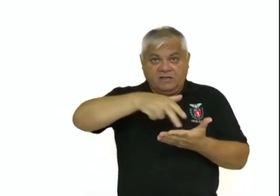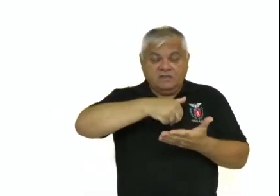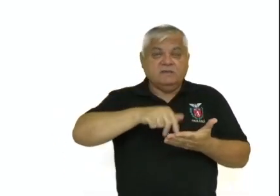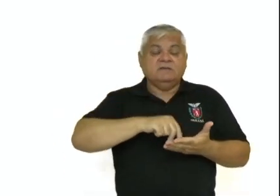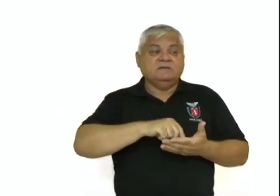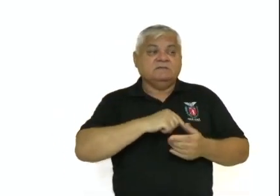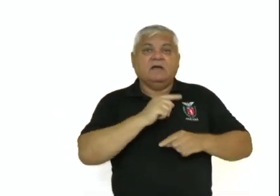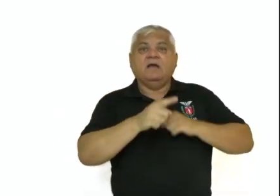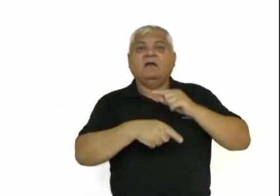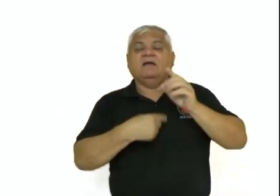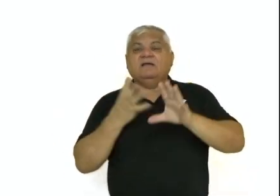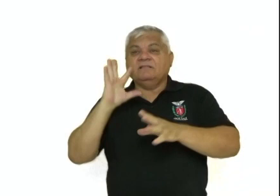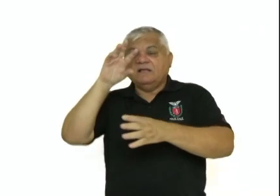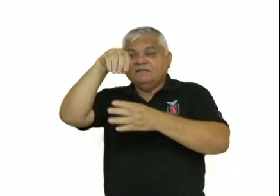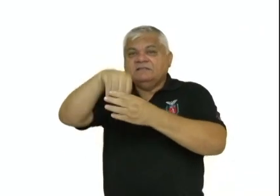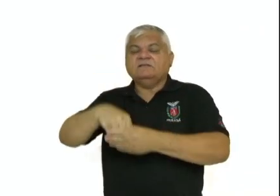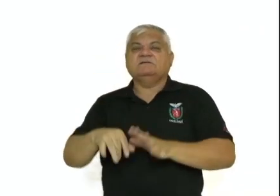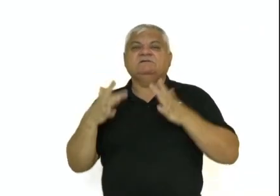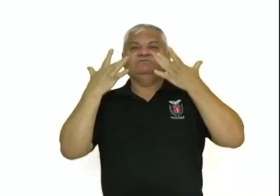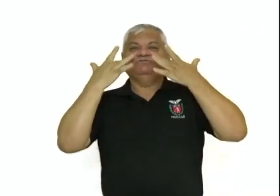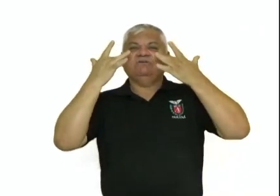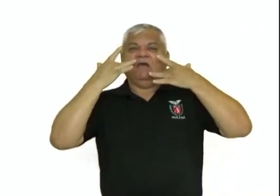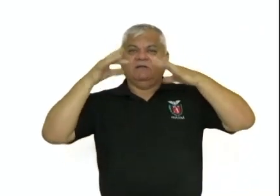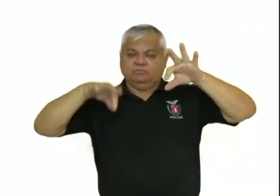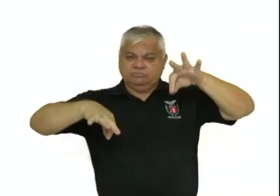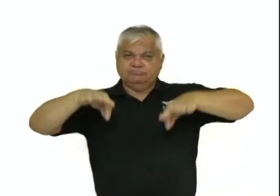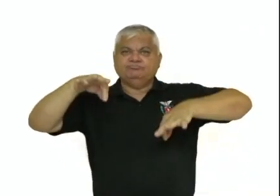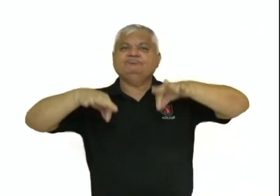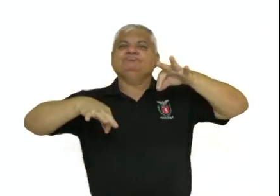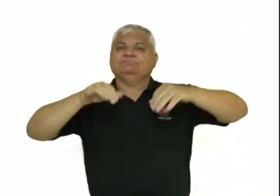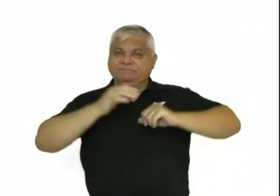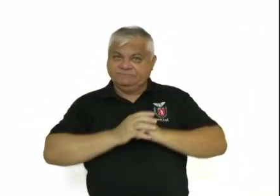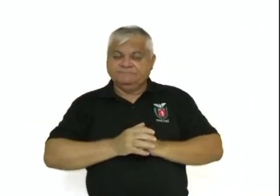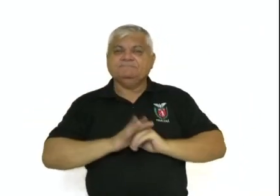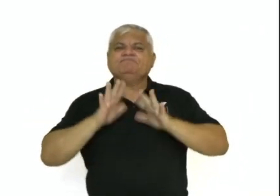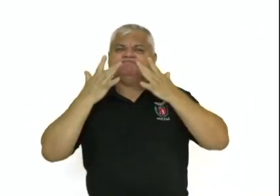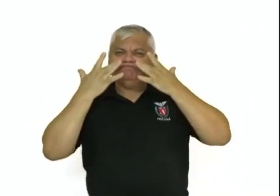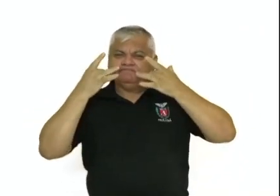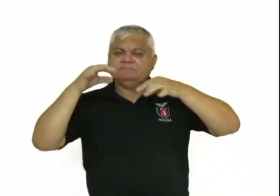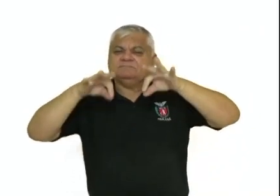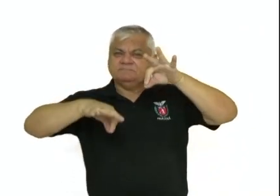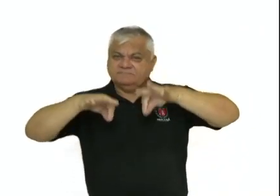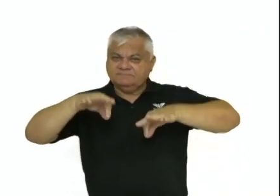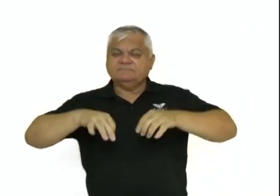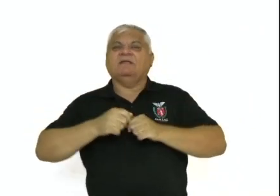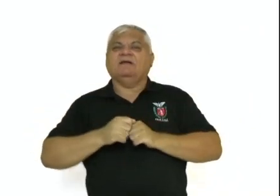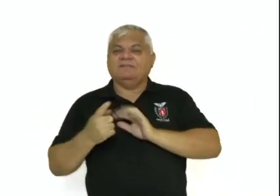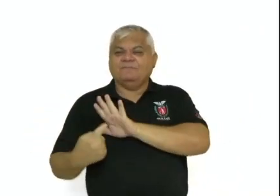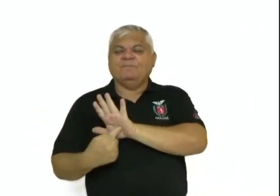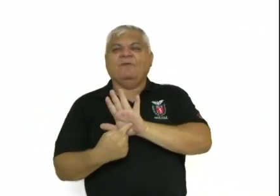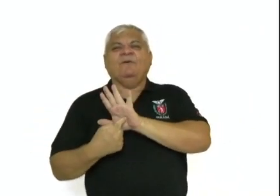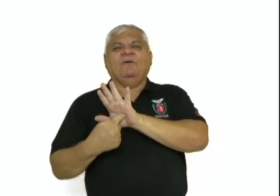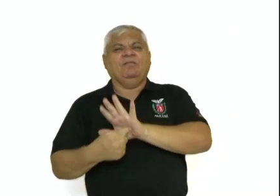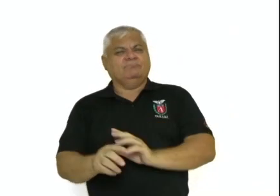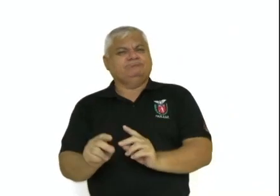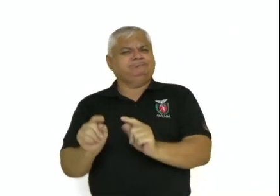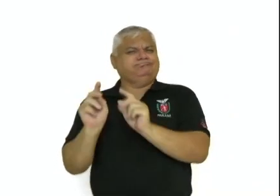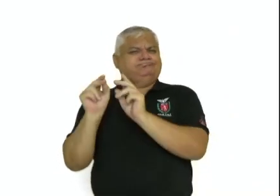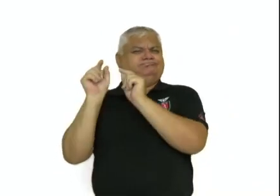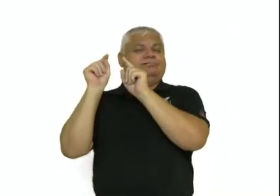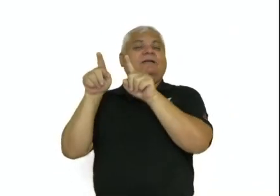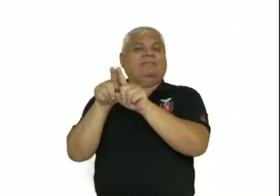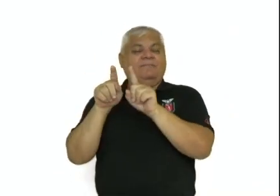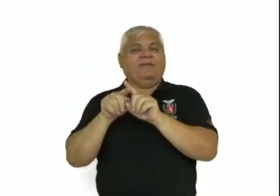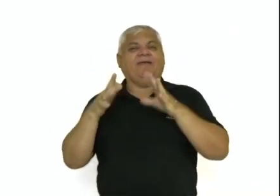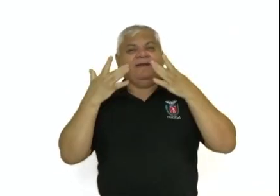representação, e a dança se torna teatro. Então, teatro, uma outra arte muito antiga, vem